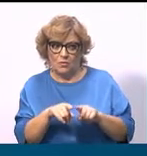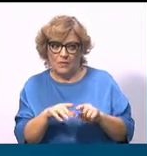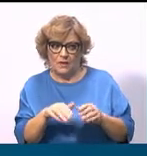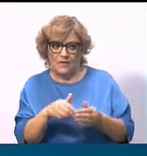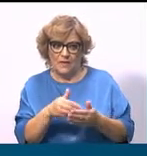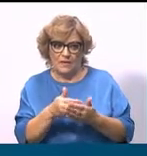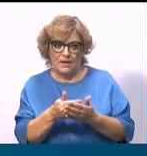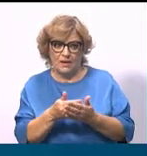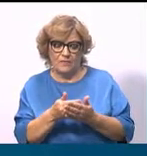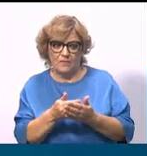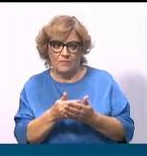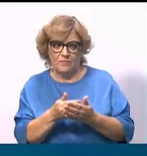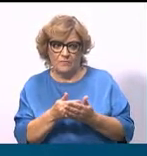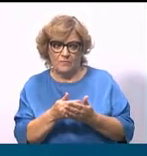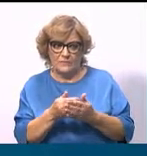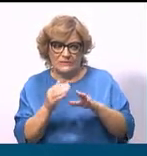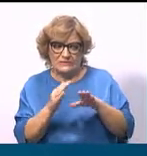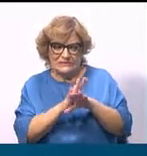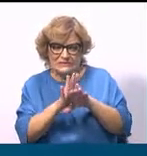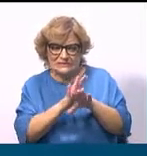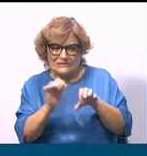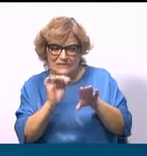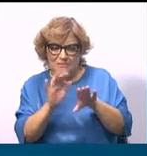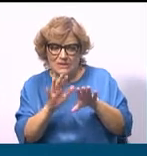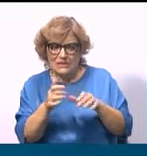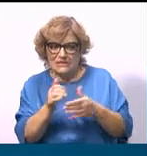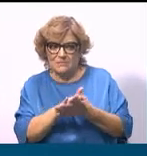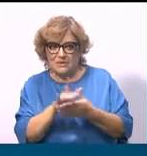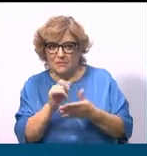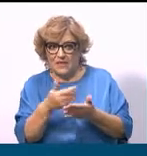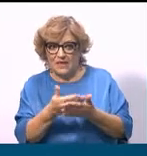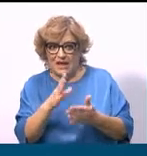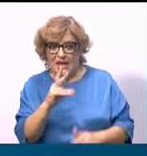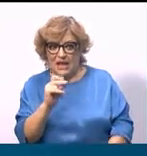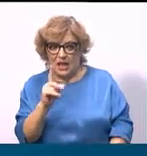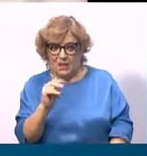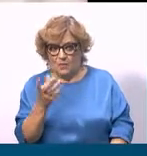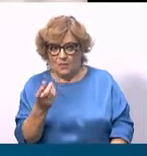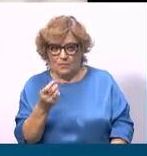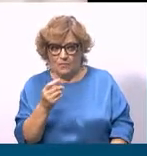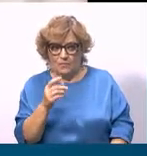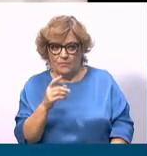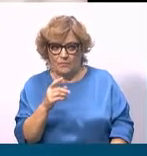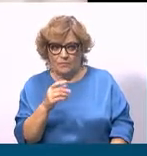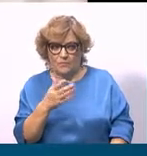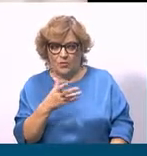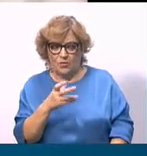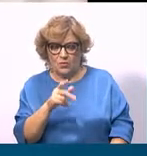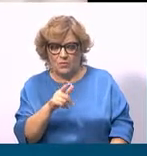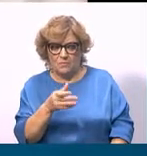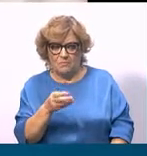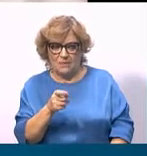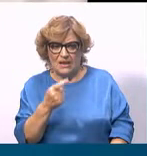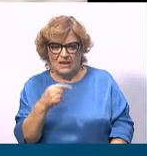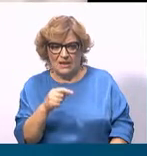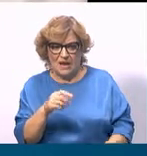portanto, de fricção constante, também desenvolve um calo. Se não se importar passar a outra imagem. Doutor, mas este pé, por exemplo,